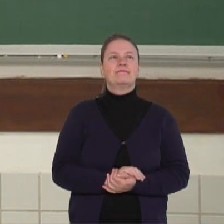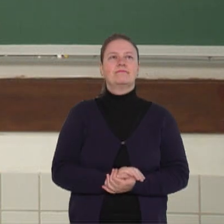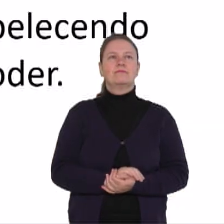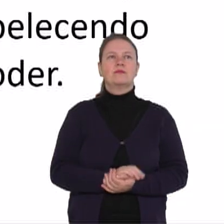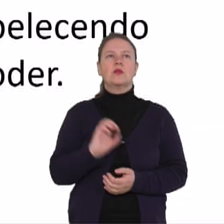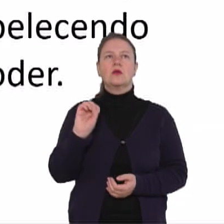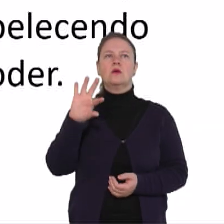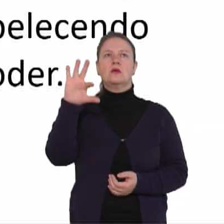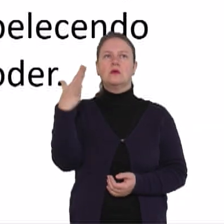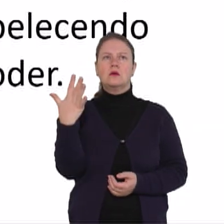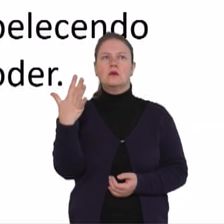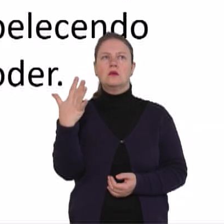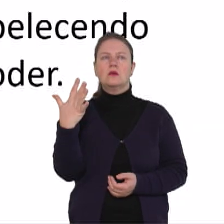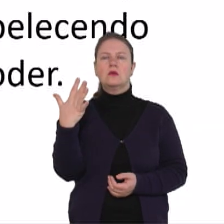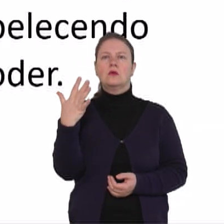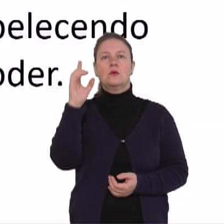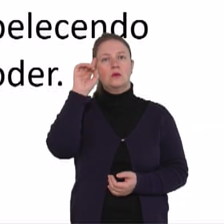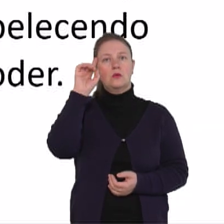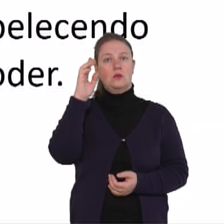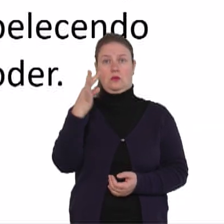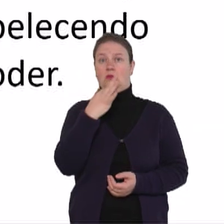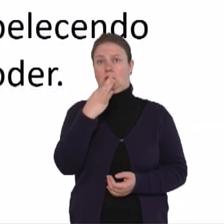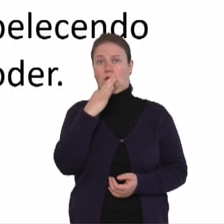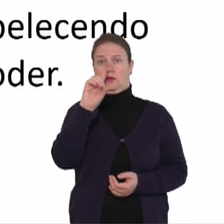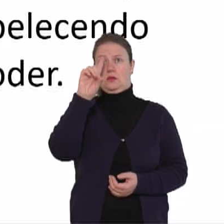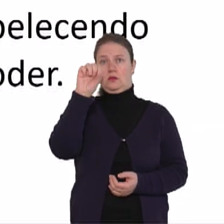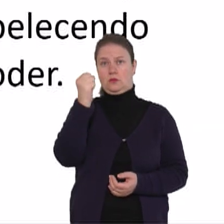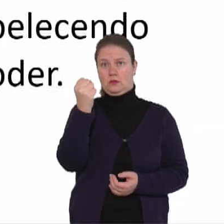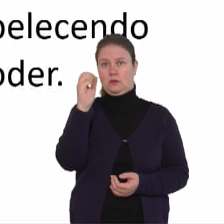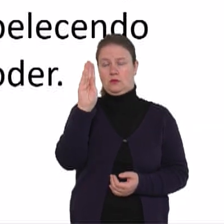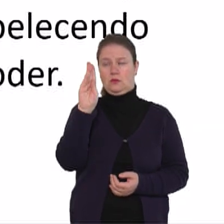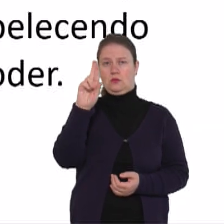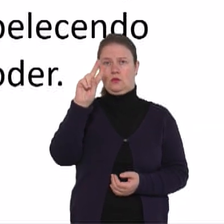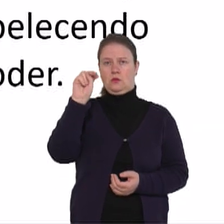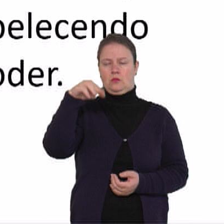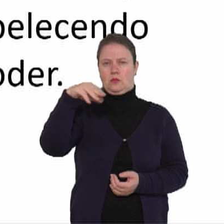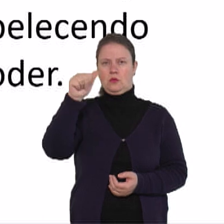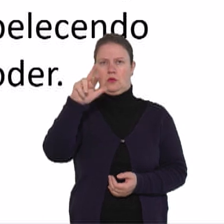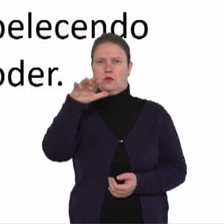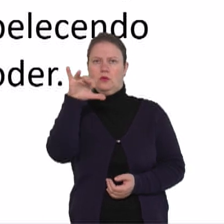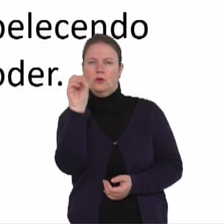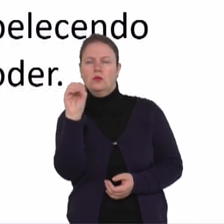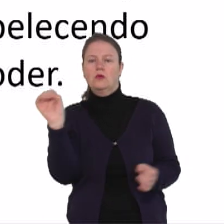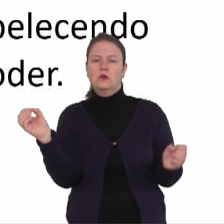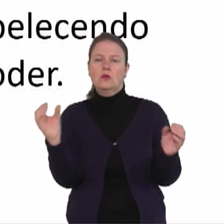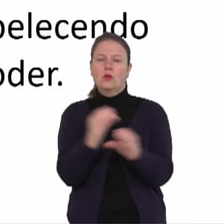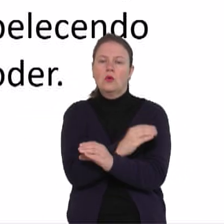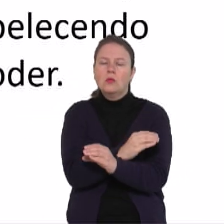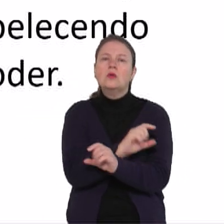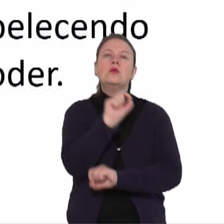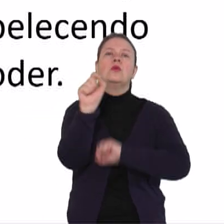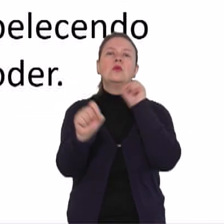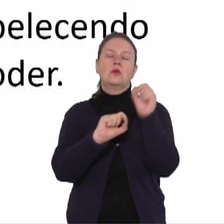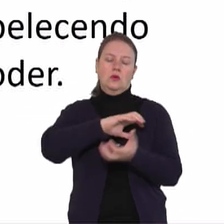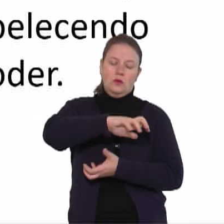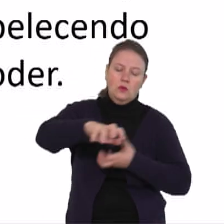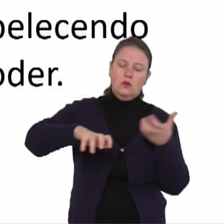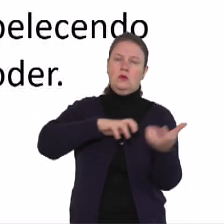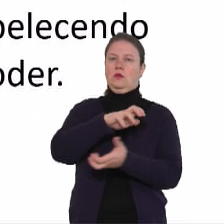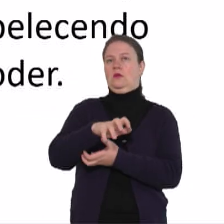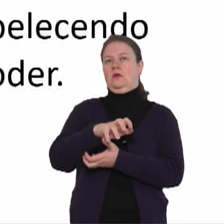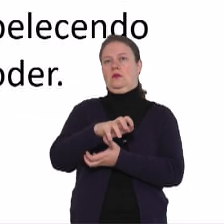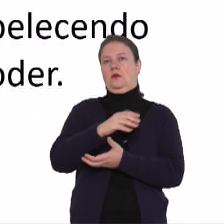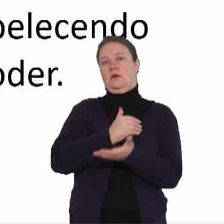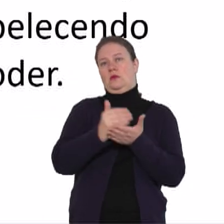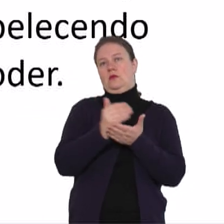Esse acontecimento ficou conhecido como 18 Brumário, né? Completava-se assim a Revolução da Burguesia